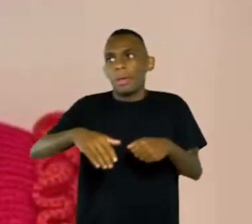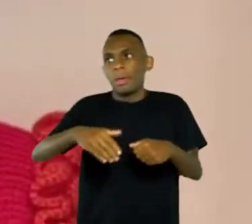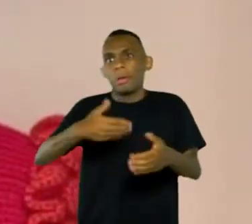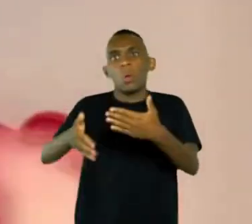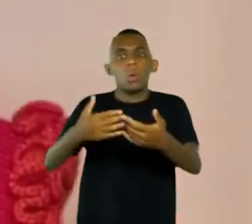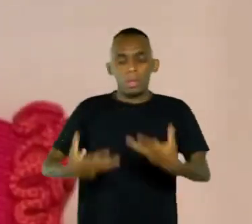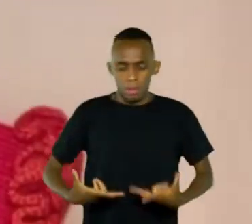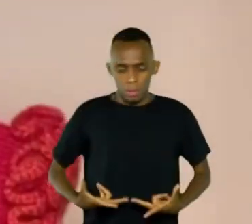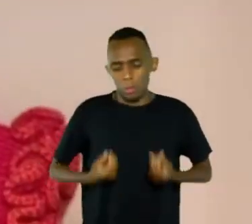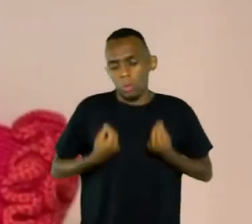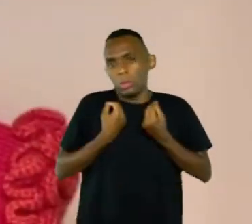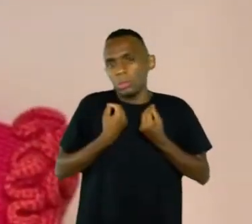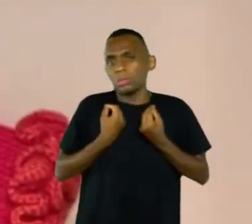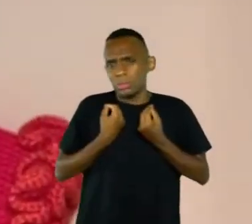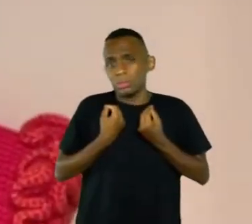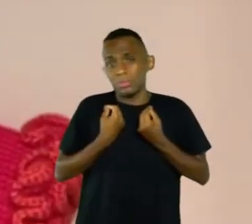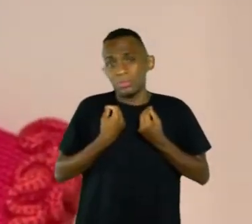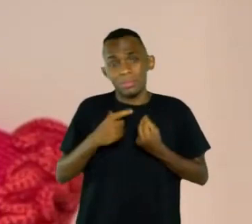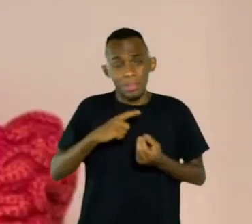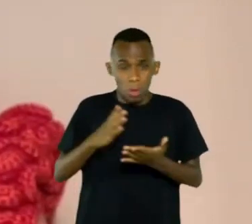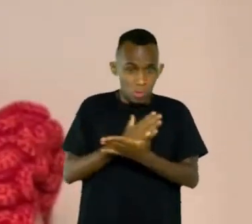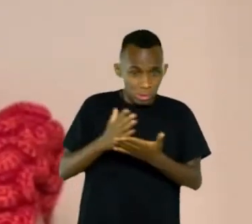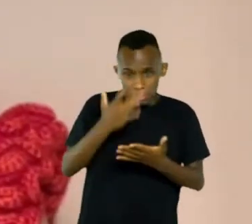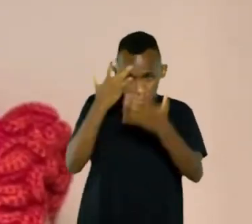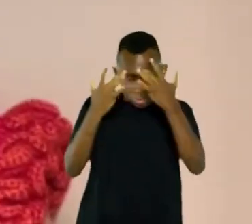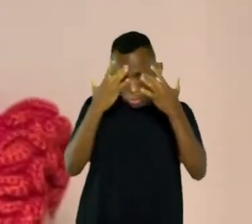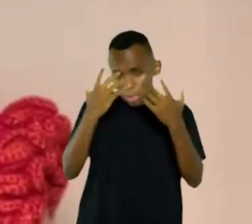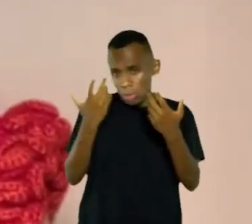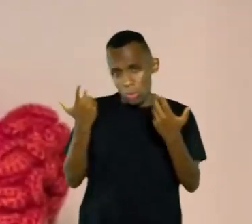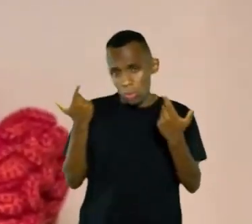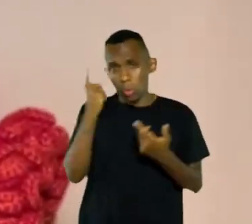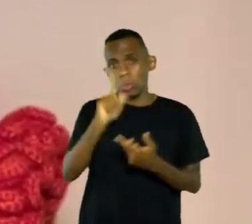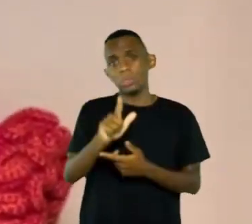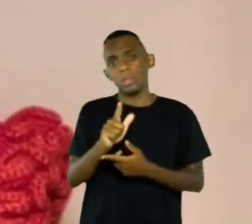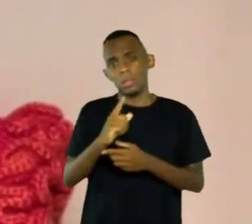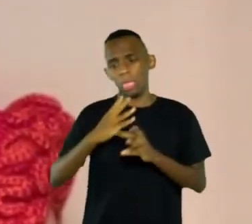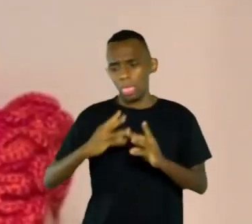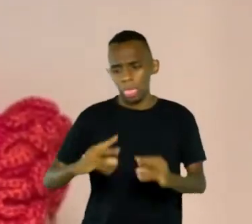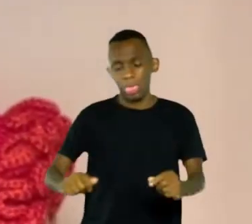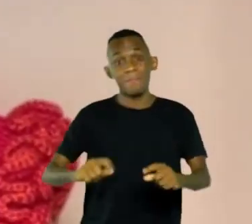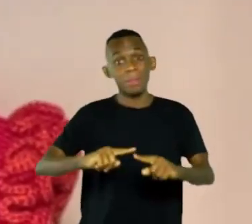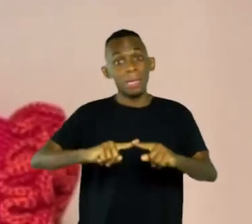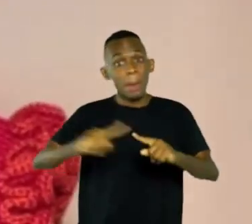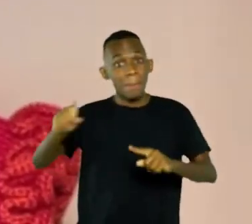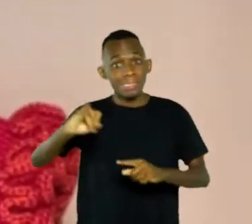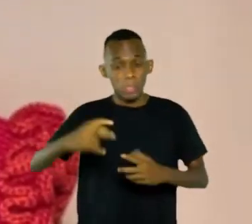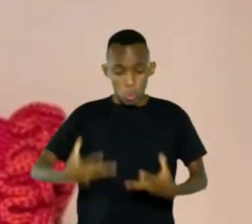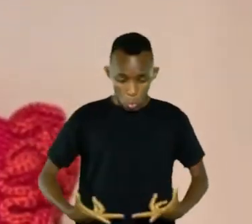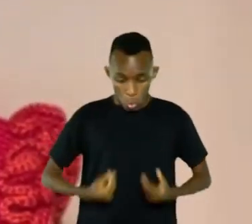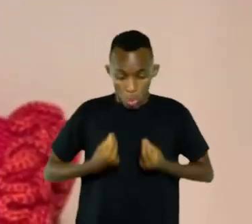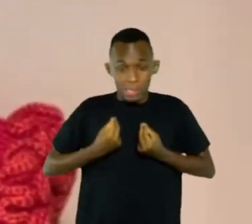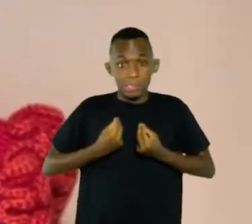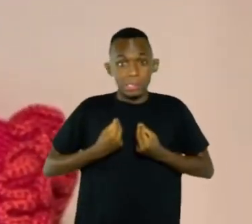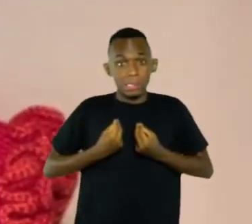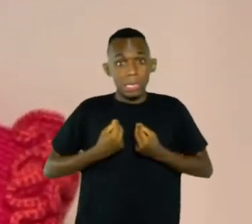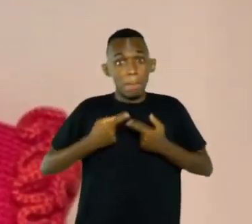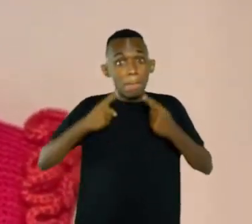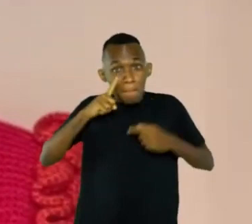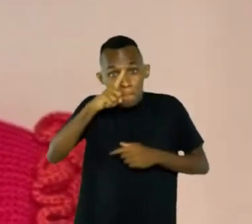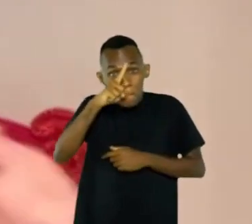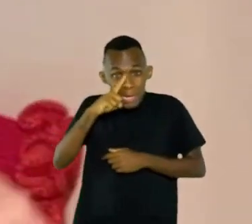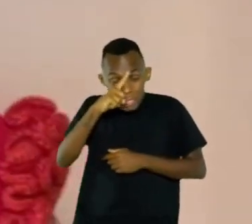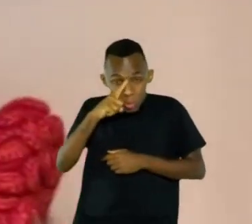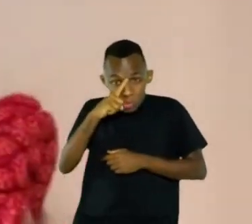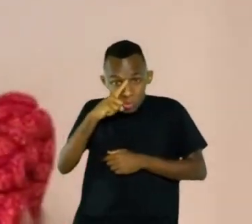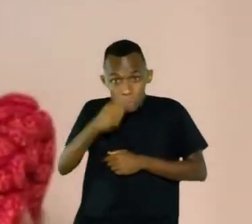tem um câncer e sai desse câncer, só que quando essa doença traz uma ameaça, né, você tem que dar conta de